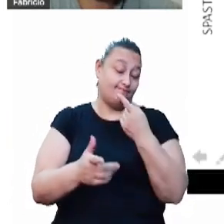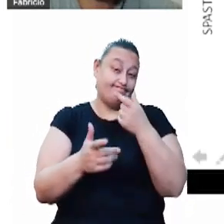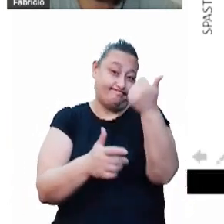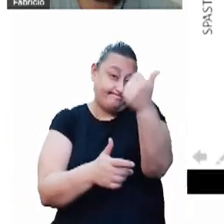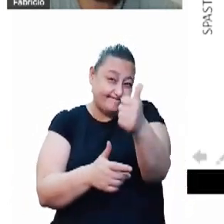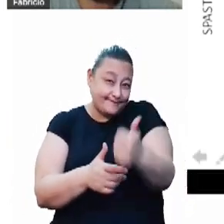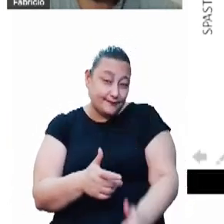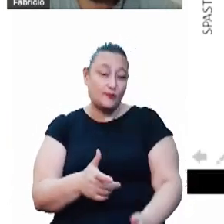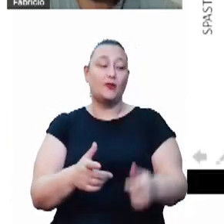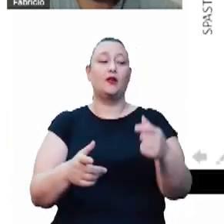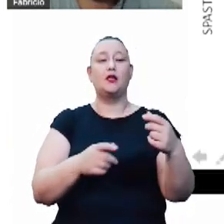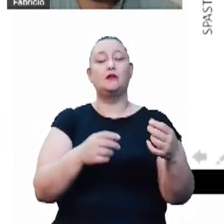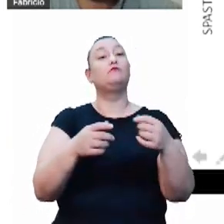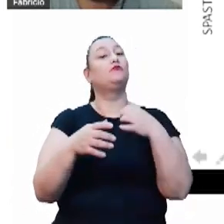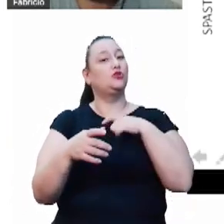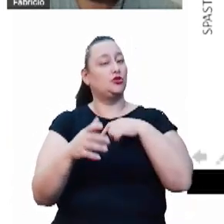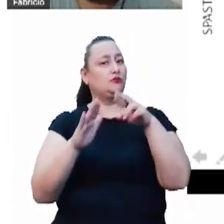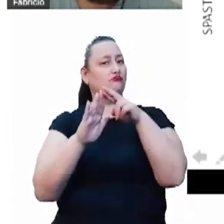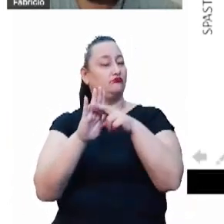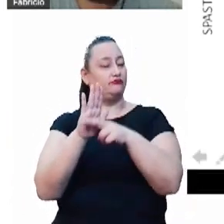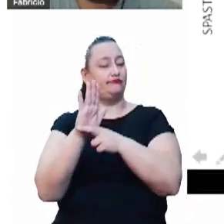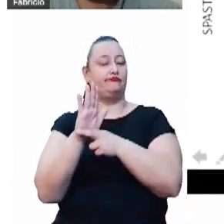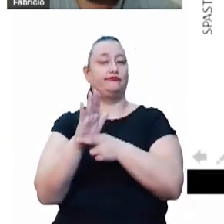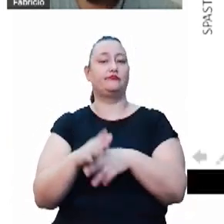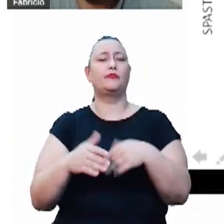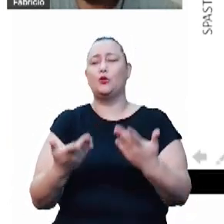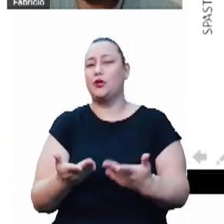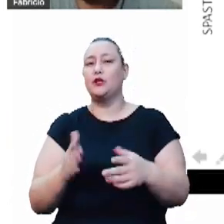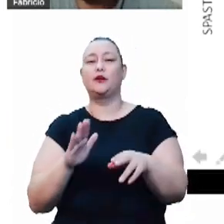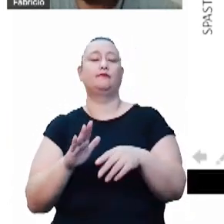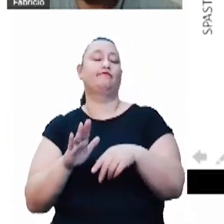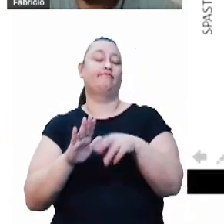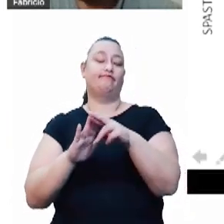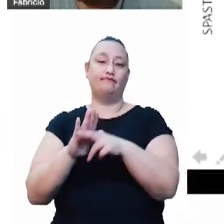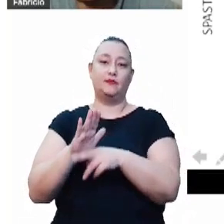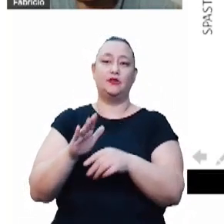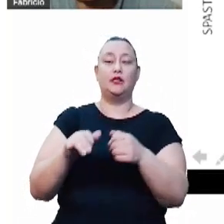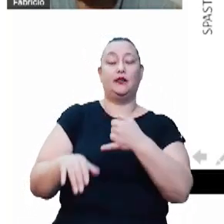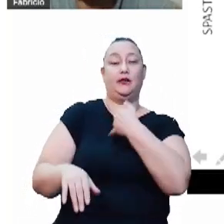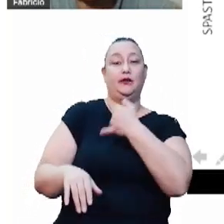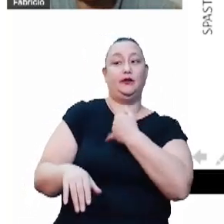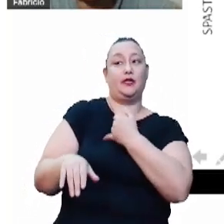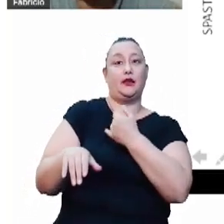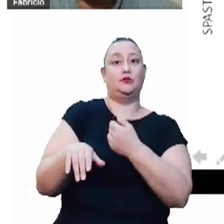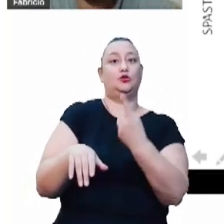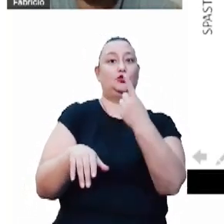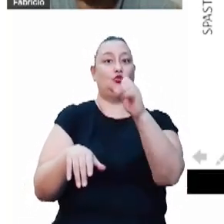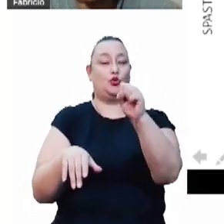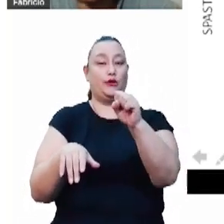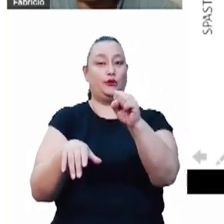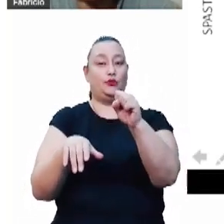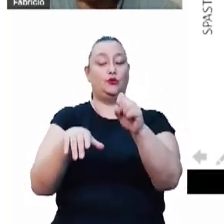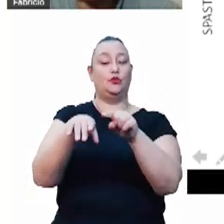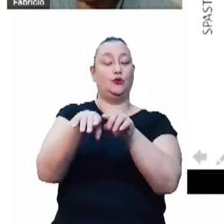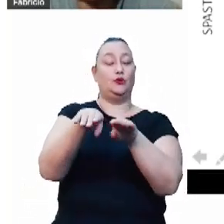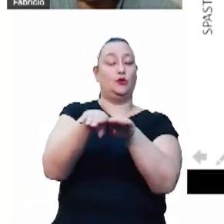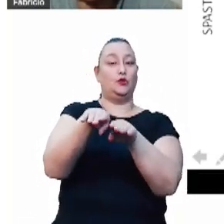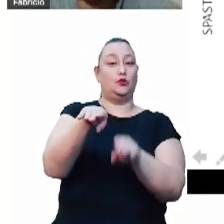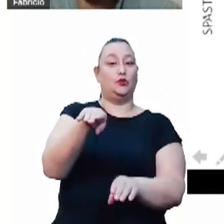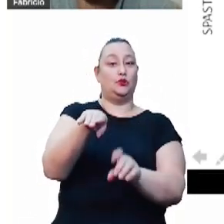a gente viu alguns critérios. Então, quais foram esses critérios? Se a pessoa tinha entre 18 e 80 anos, se ela tinha o